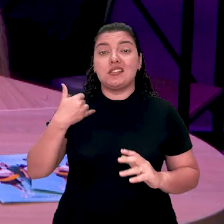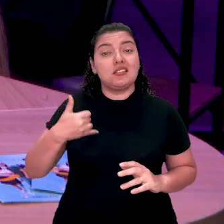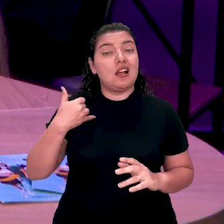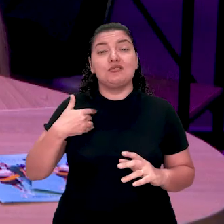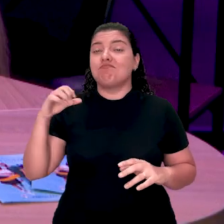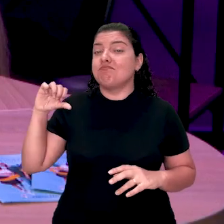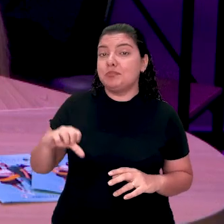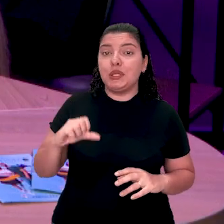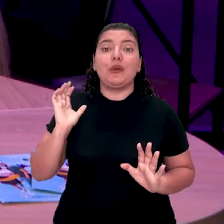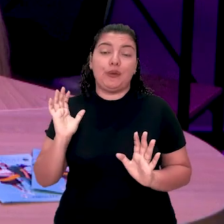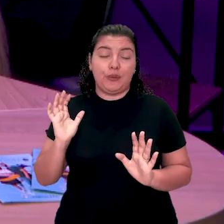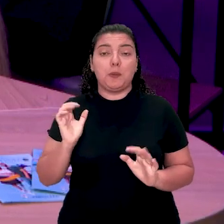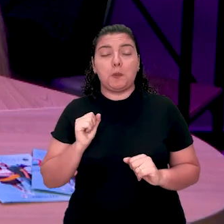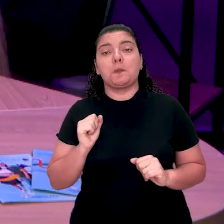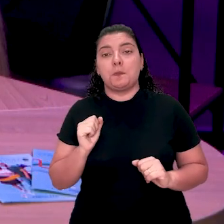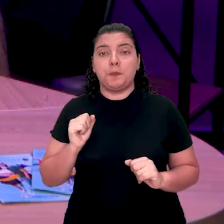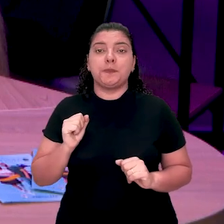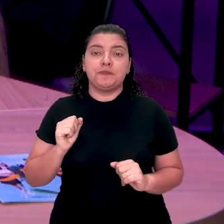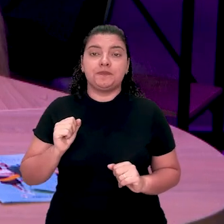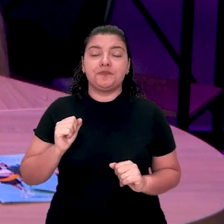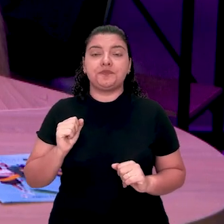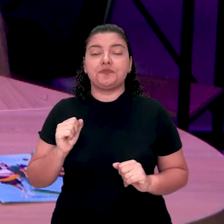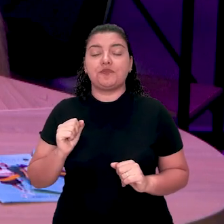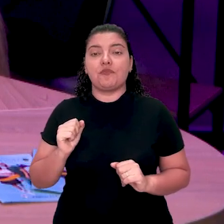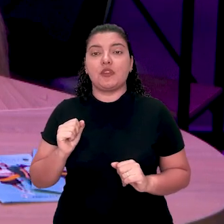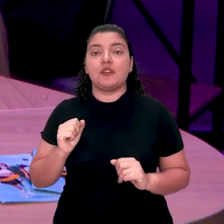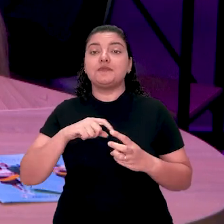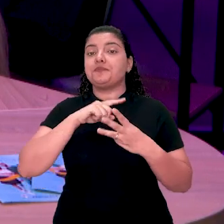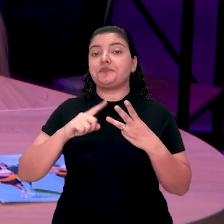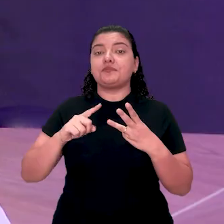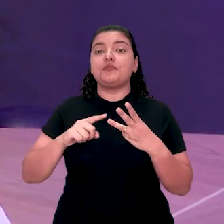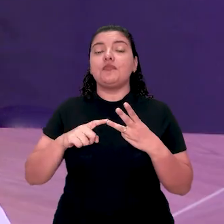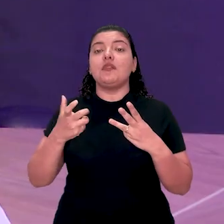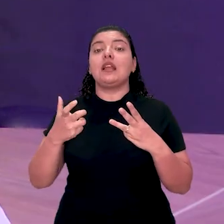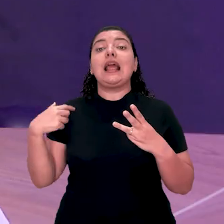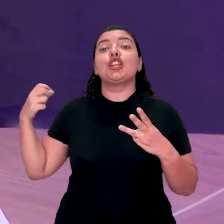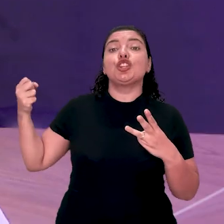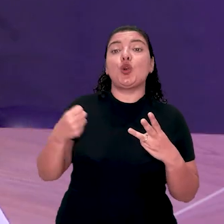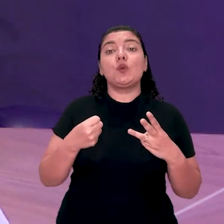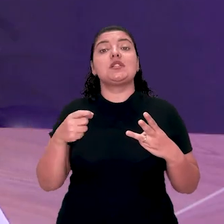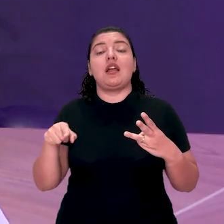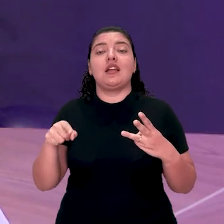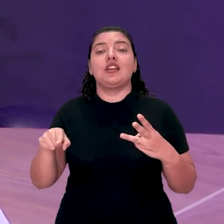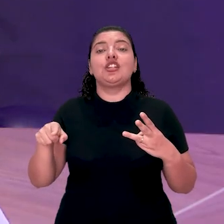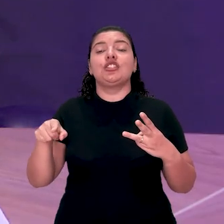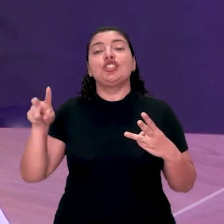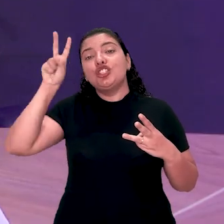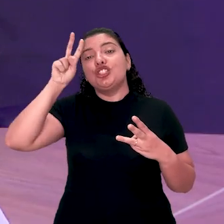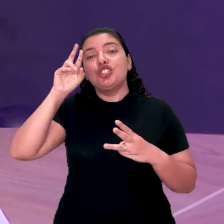com medicamento, com outras estratégias. Exatamente. E quem você queria que eu trouxesse aqui com história inspiradora igual a